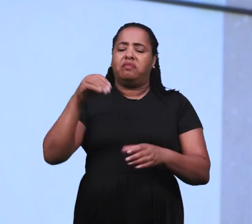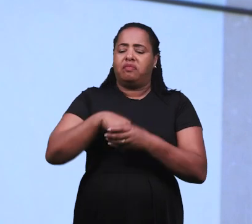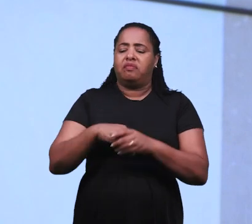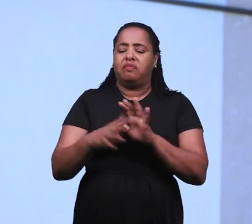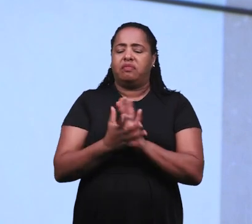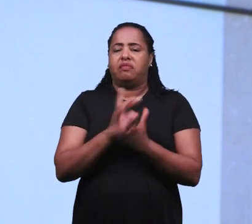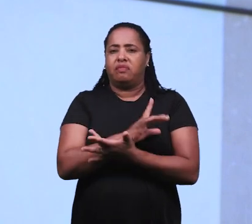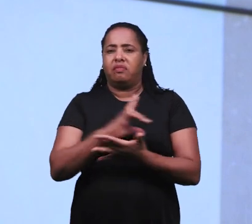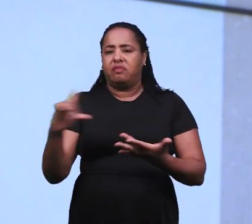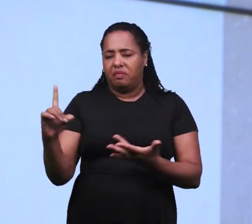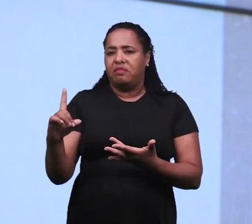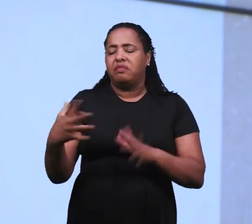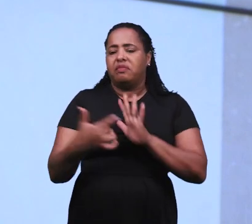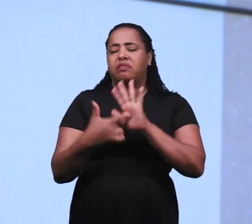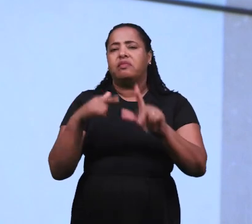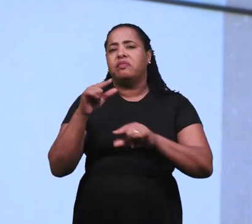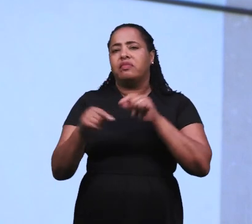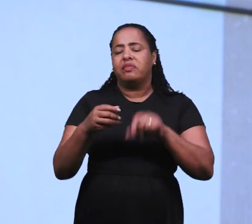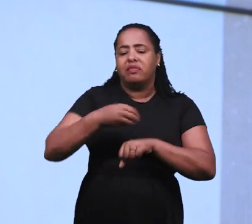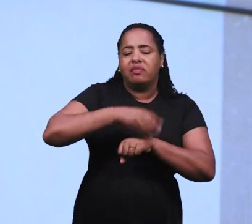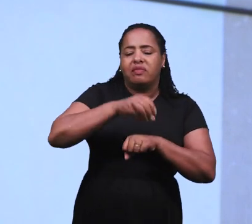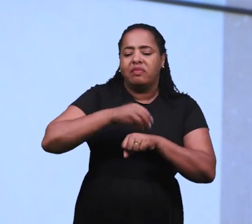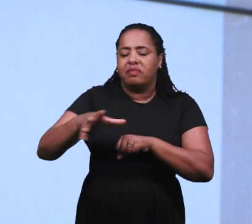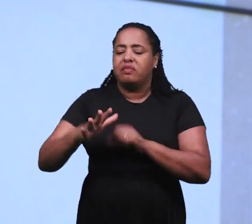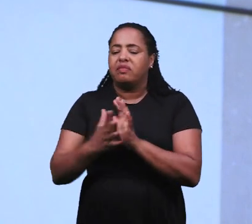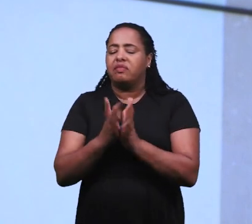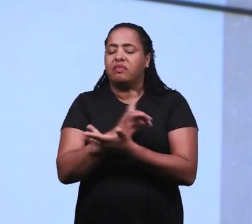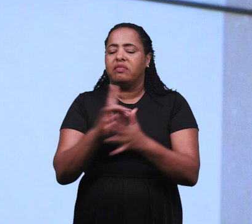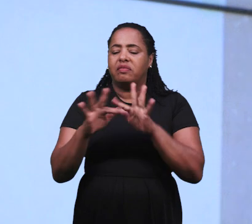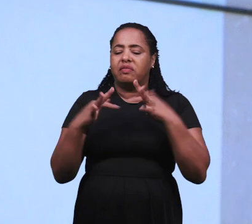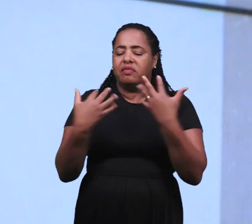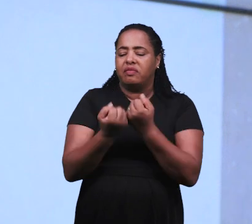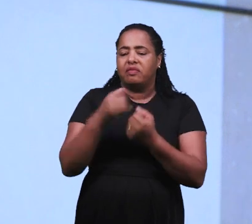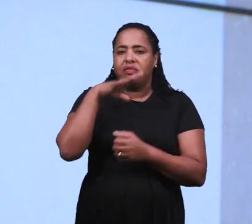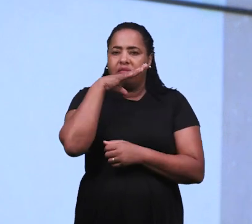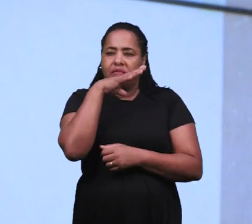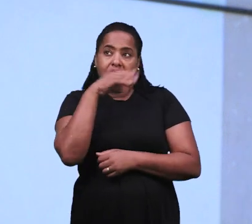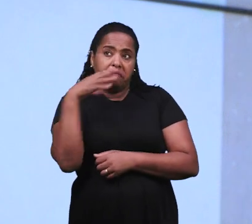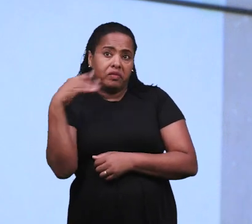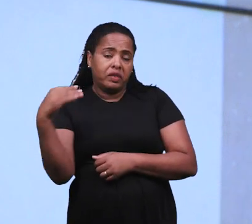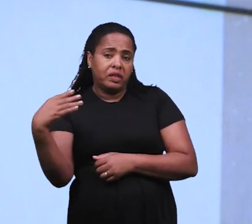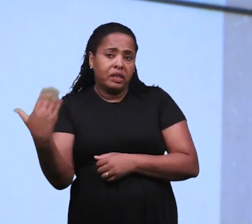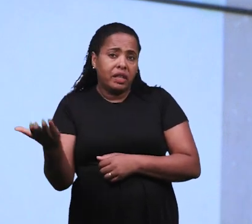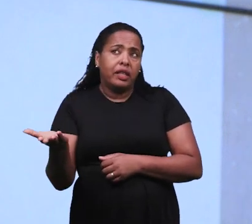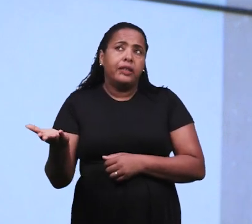palavra, né? Exatamente. E você traz ali e compartilha a palavra com a família, com o adolescente. Tivemos